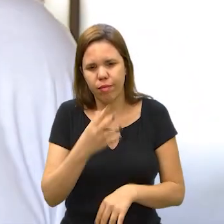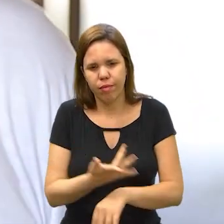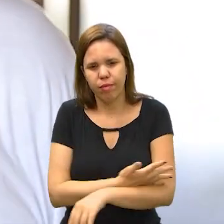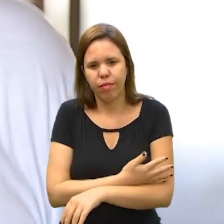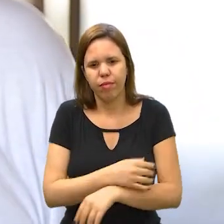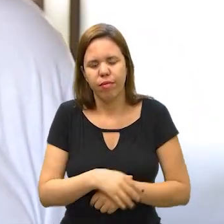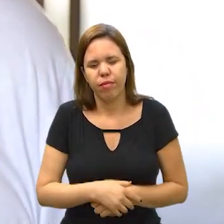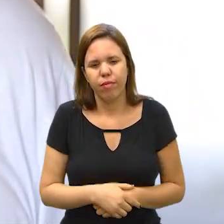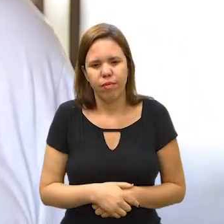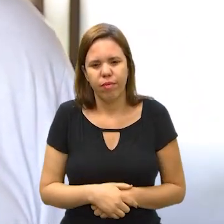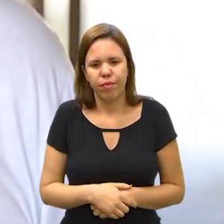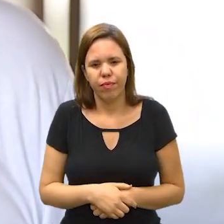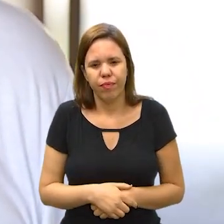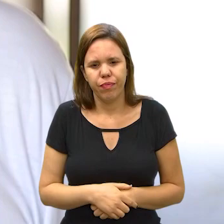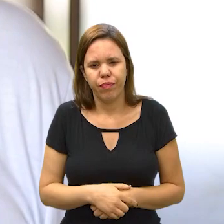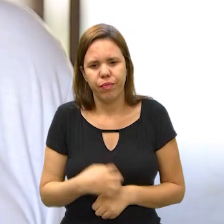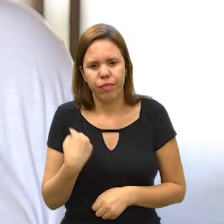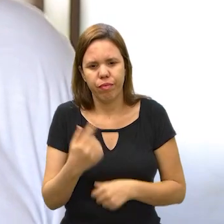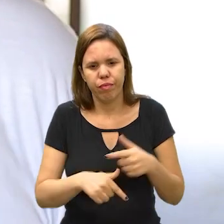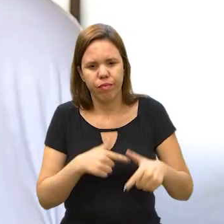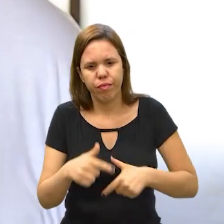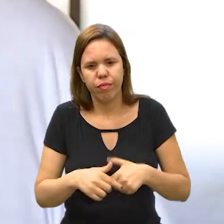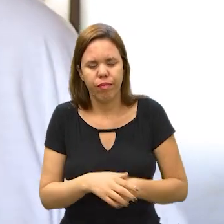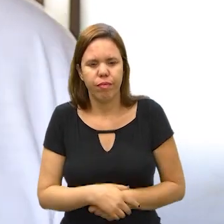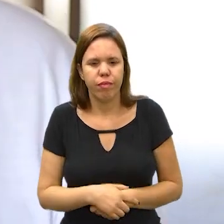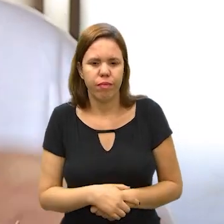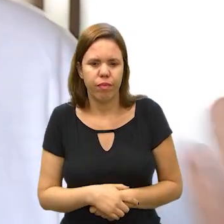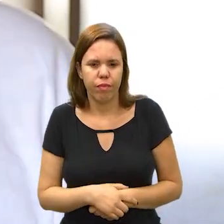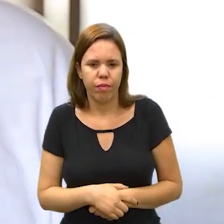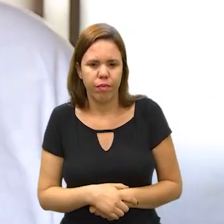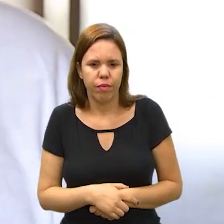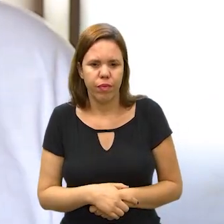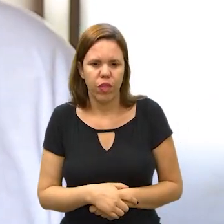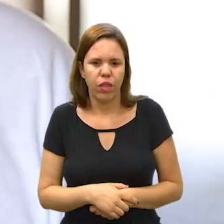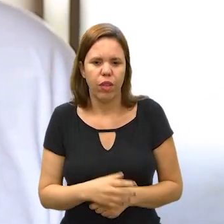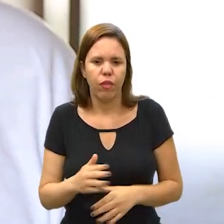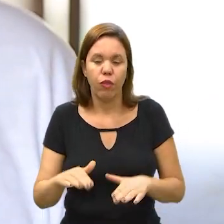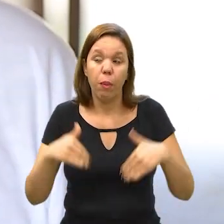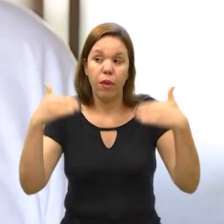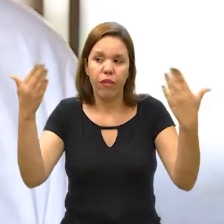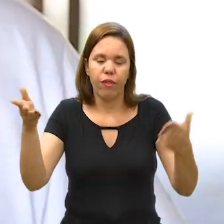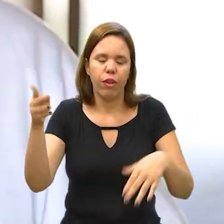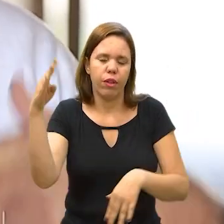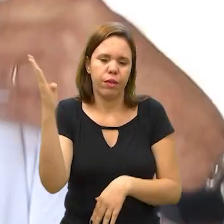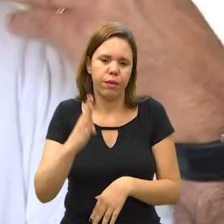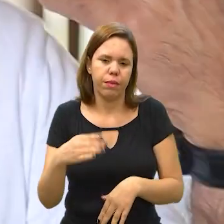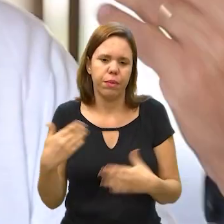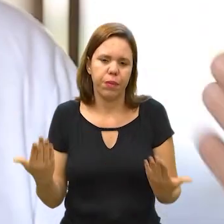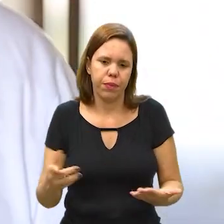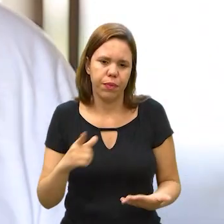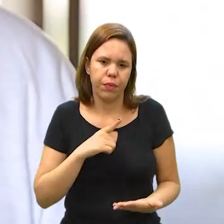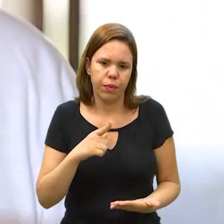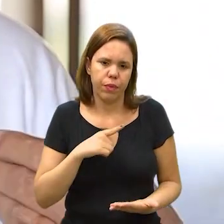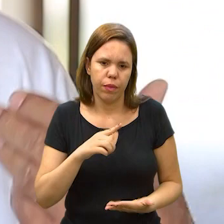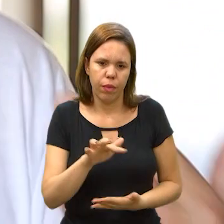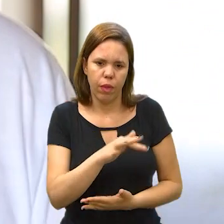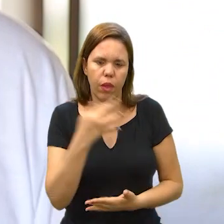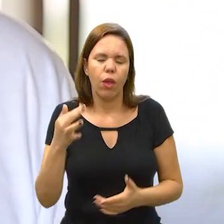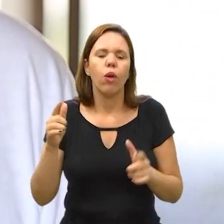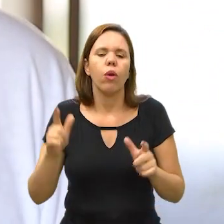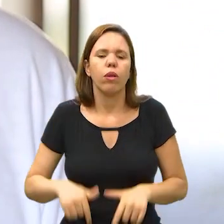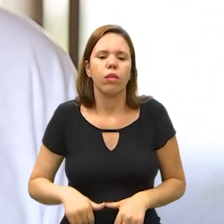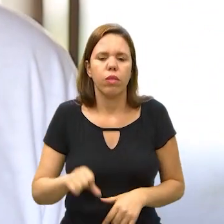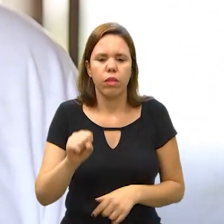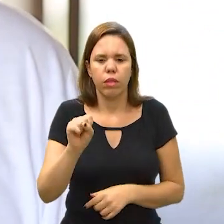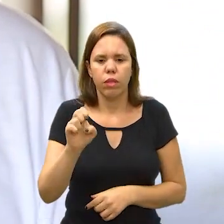emociona, porque o nosso trabalho extrapolou a fronteira brasileira. Hoje nós temos na França, onde a